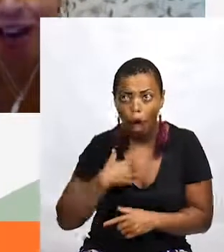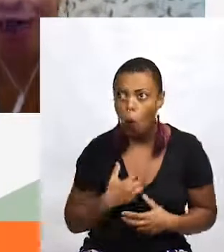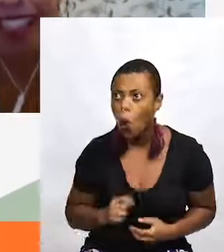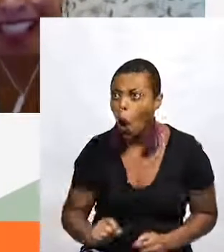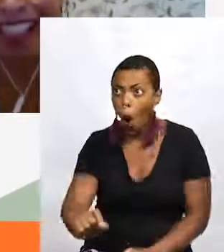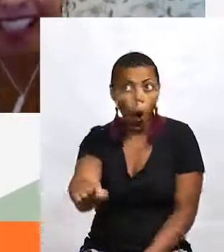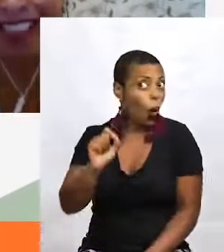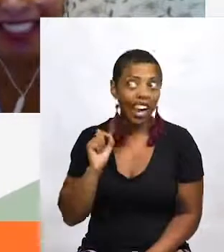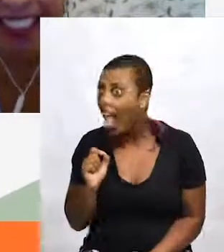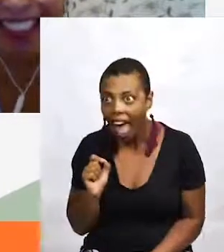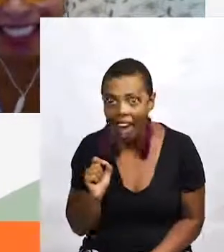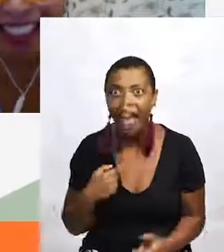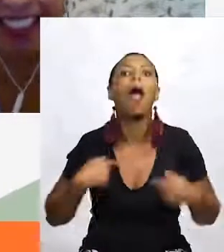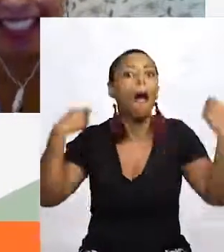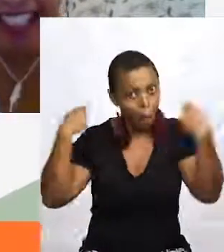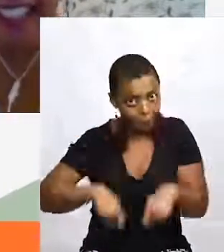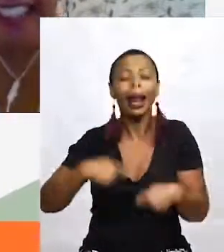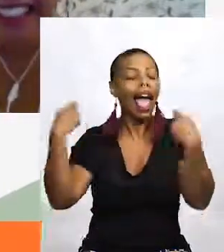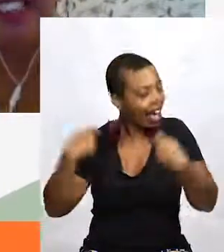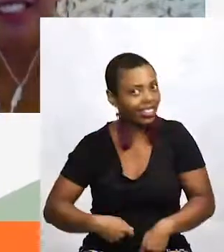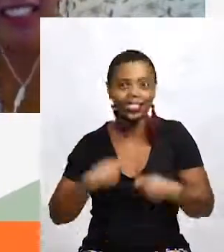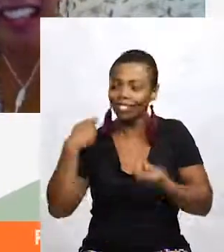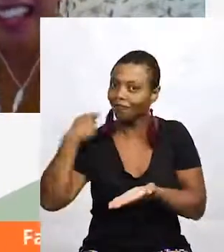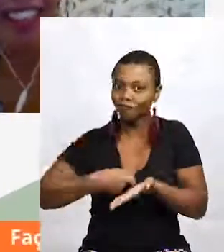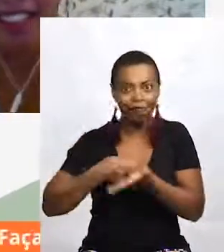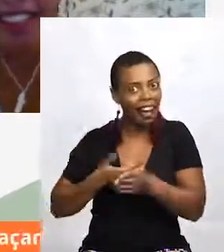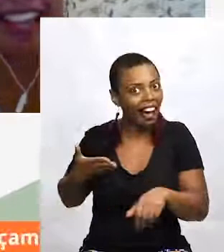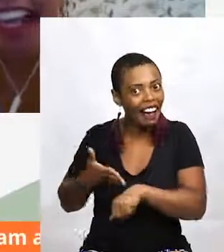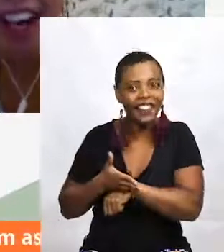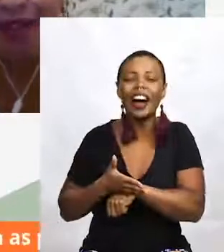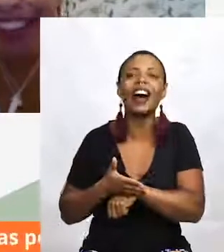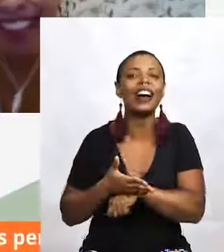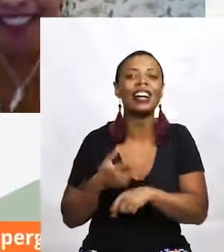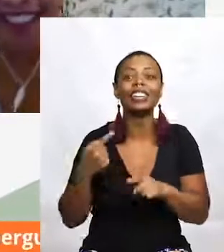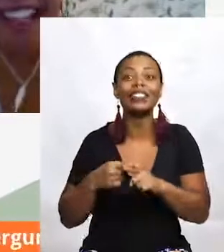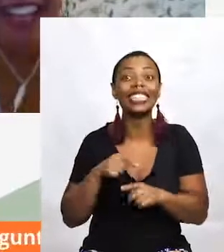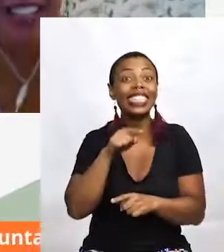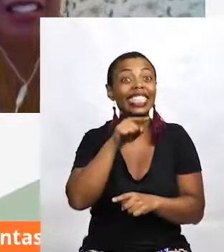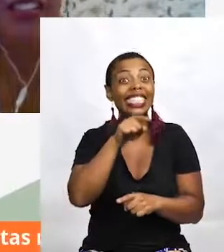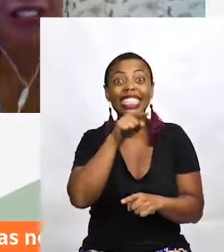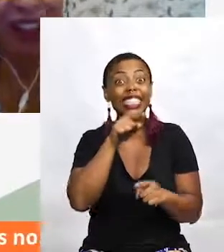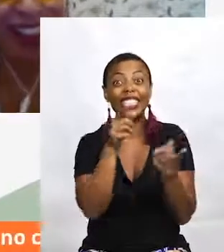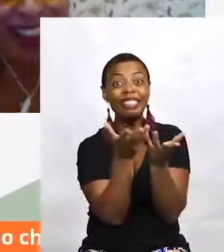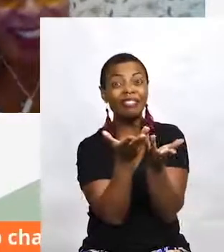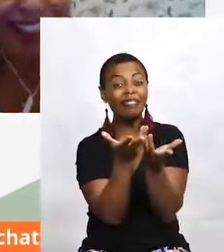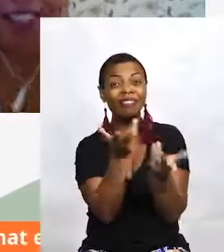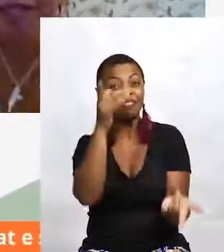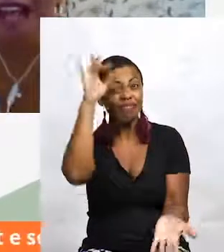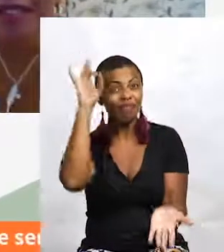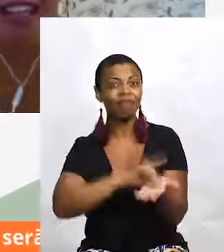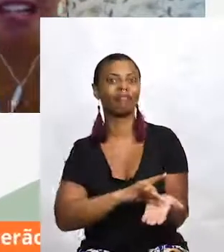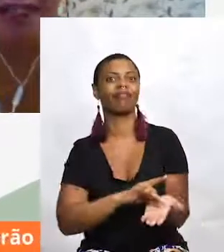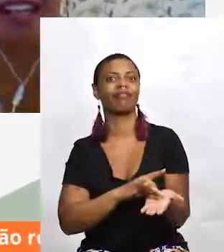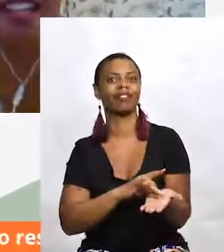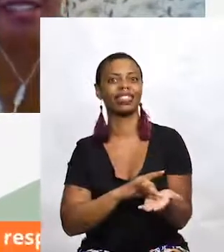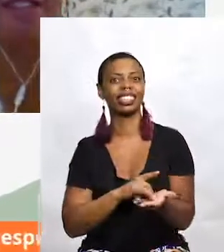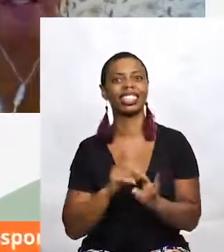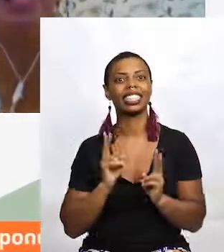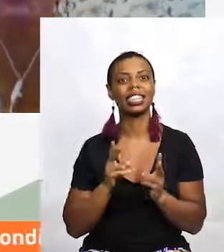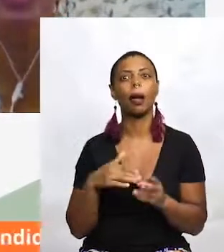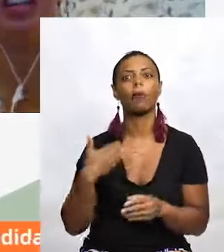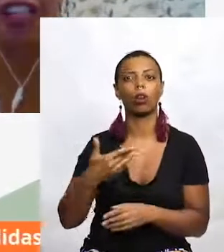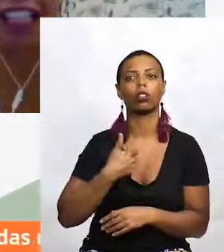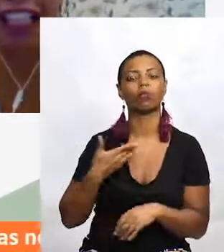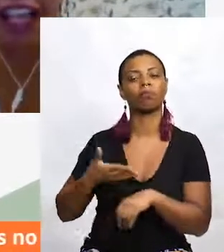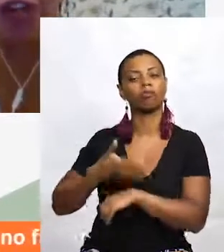quê? Eu preciso ir de todo jeito. Porque isso é realmente fantástico. Toda vez que eu, nas minhas palestras,